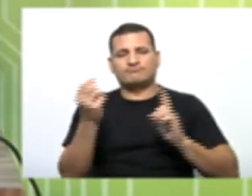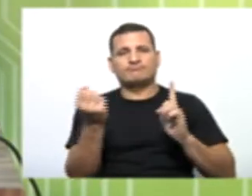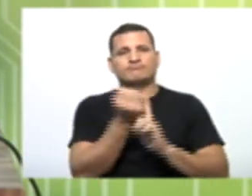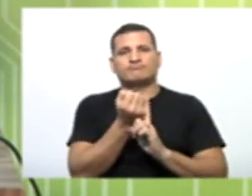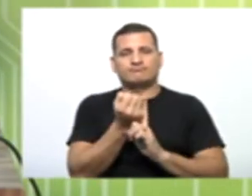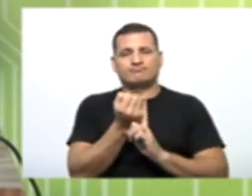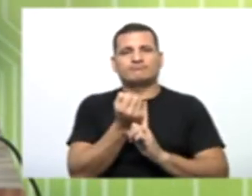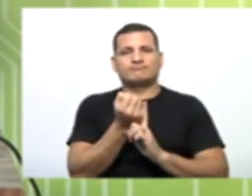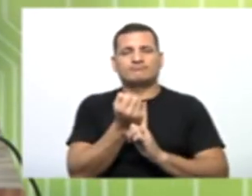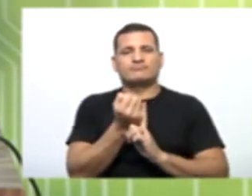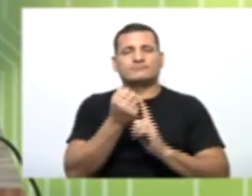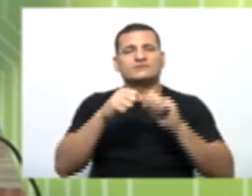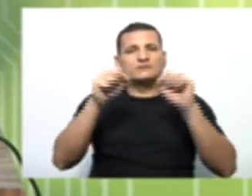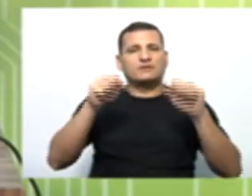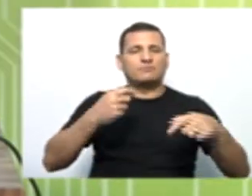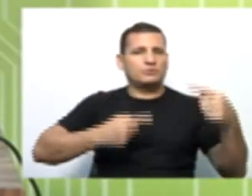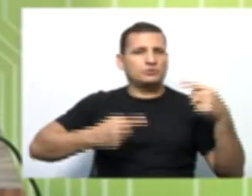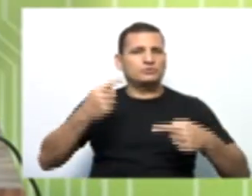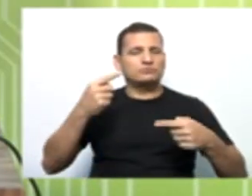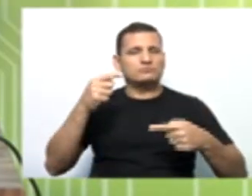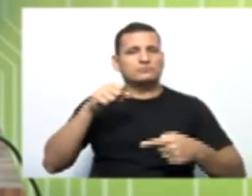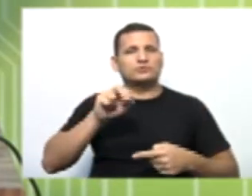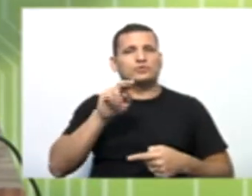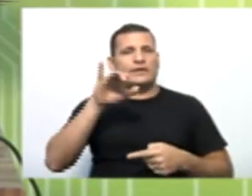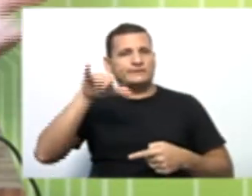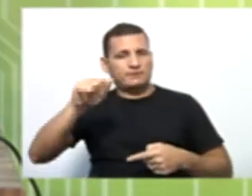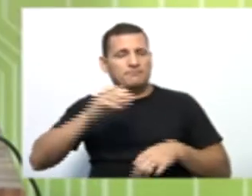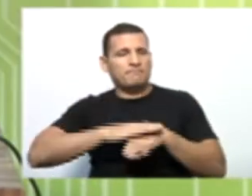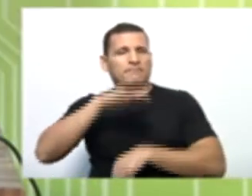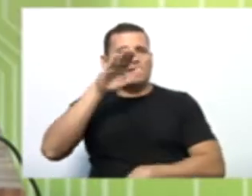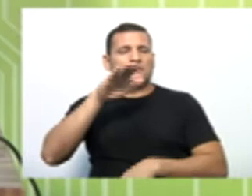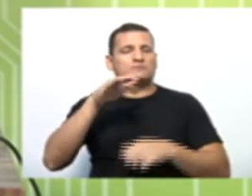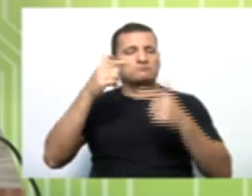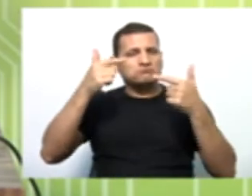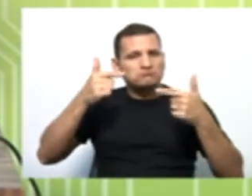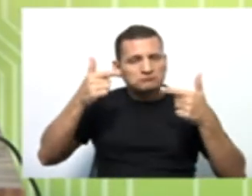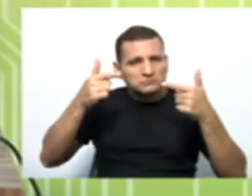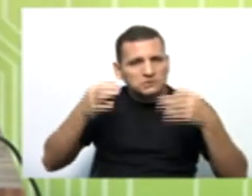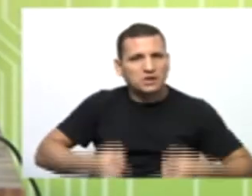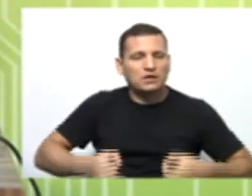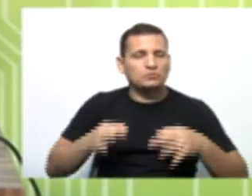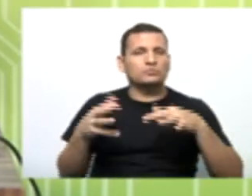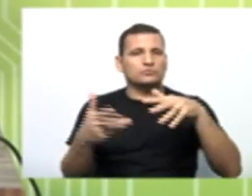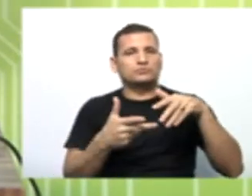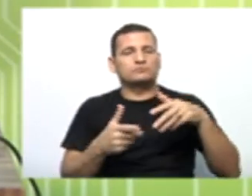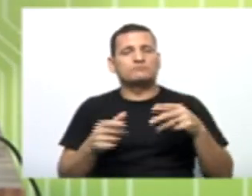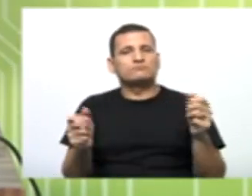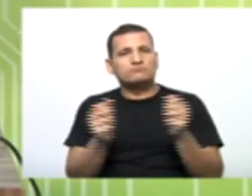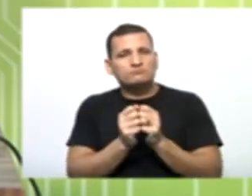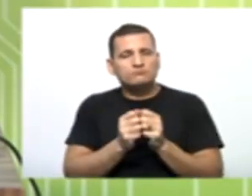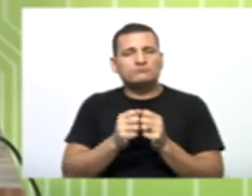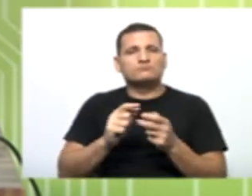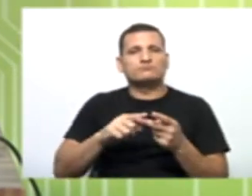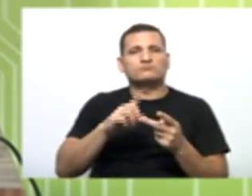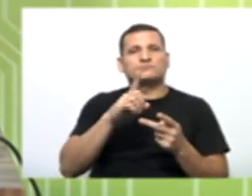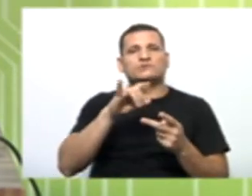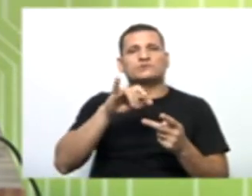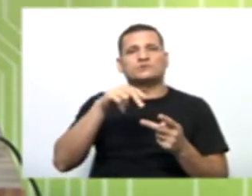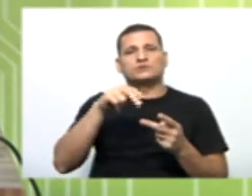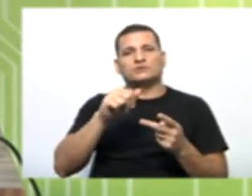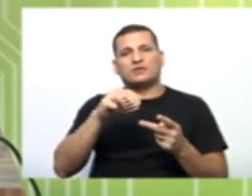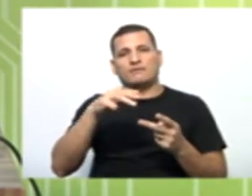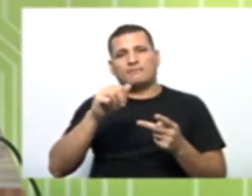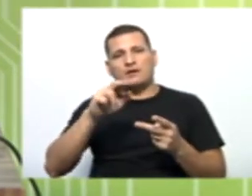sistemas políticos mais honestos do mundo, junto com o norueguês, junto com o dinamarquês, junto com o islandês. E